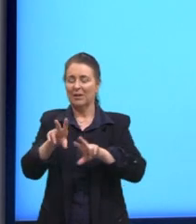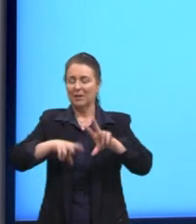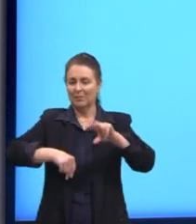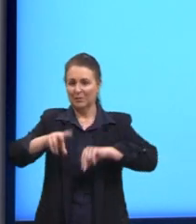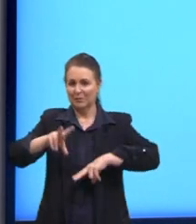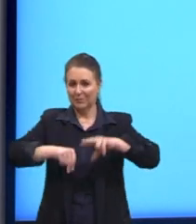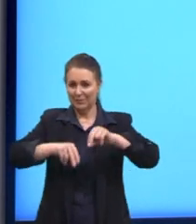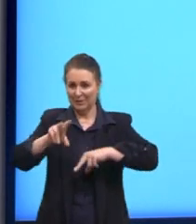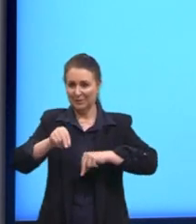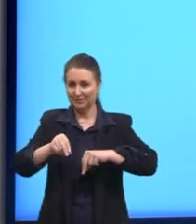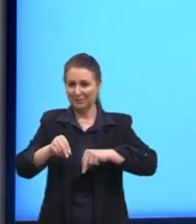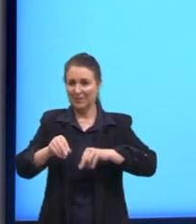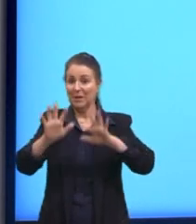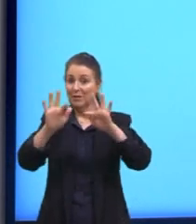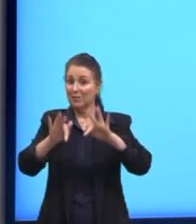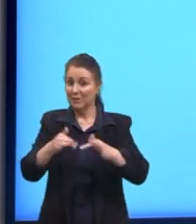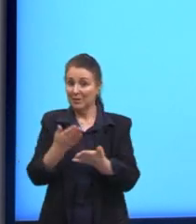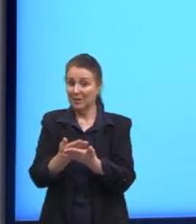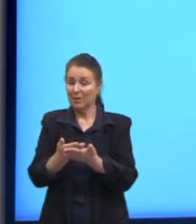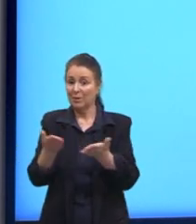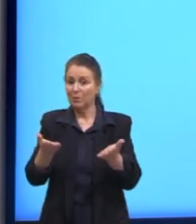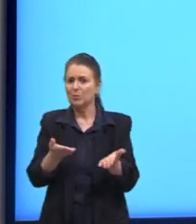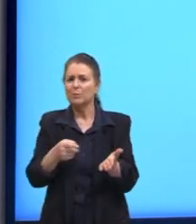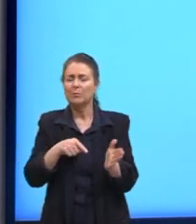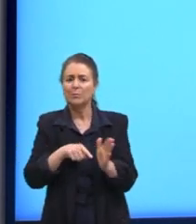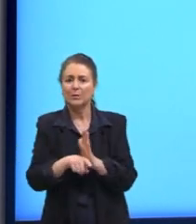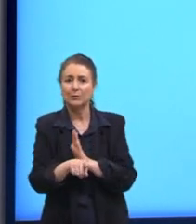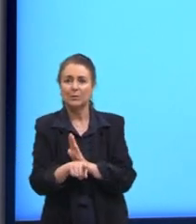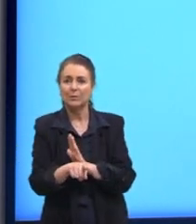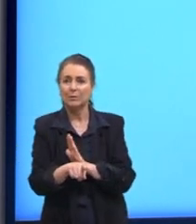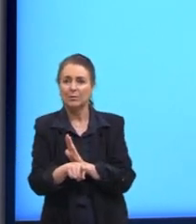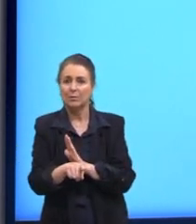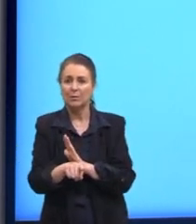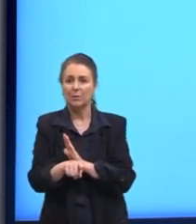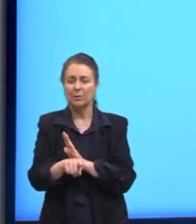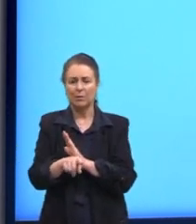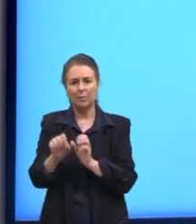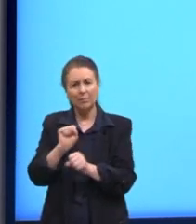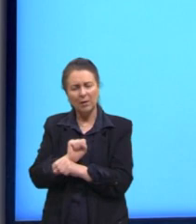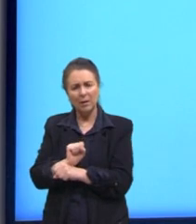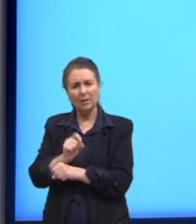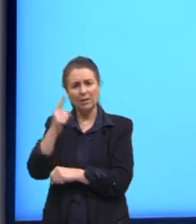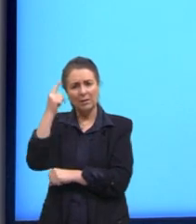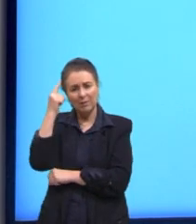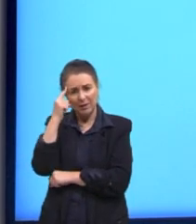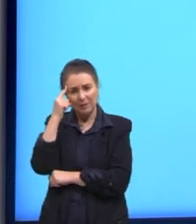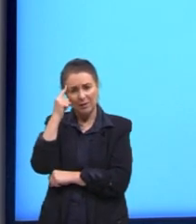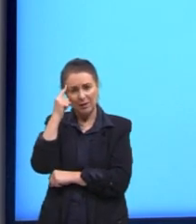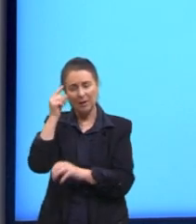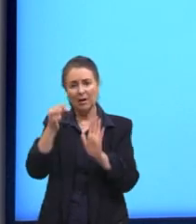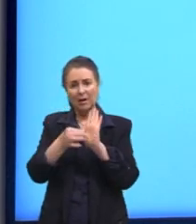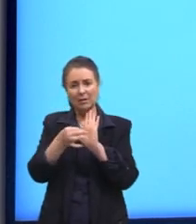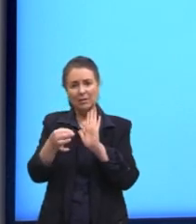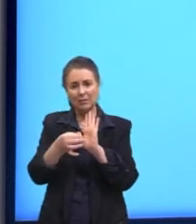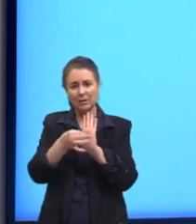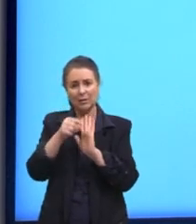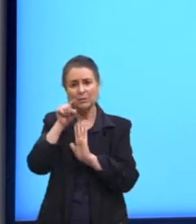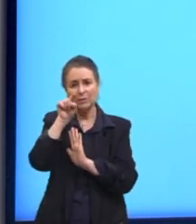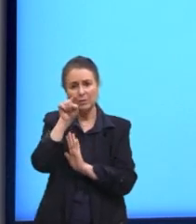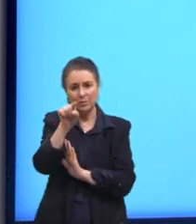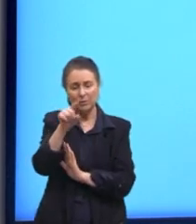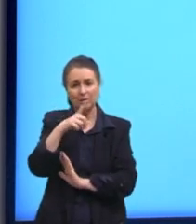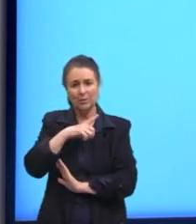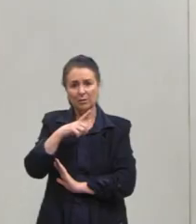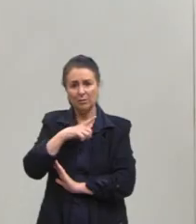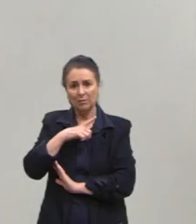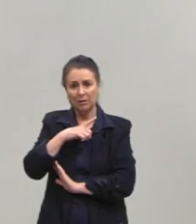manipulado. E eu fecho a minha aula de hoje perguntando, agora para e pensa, de onde vêm as opiniões que tu tem formado